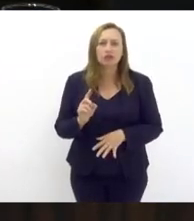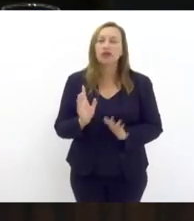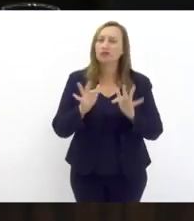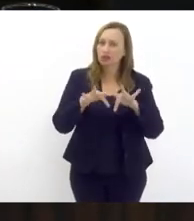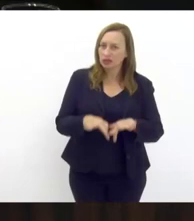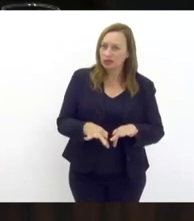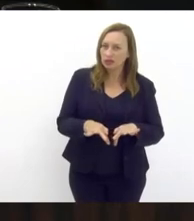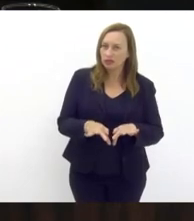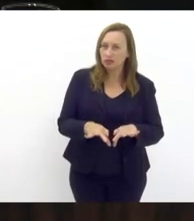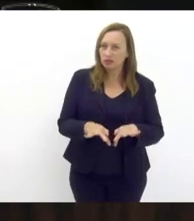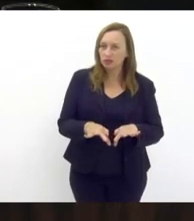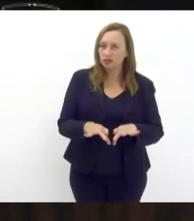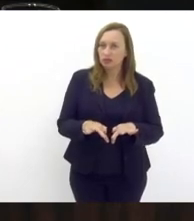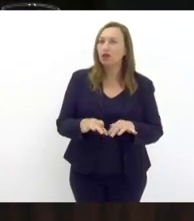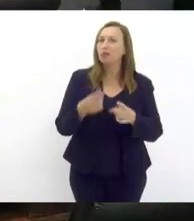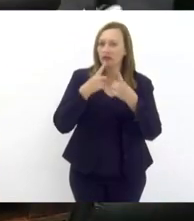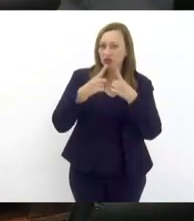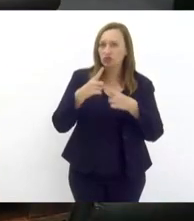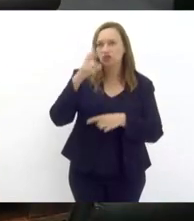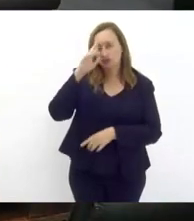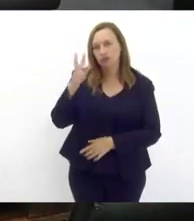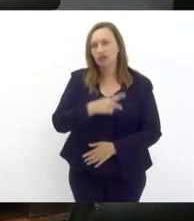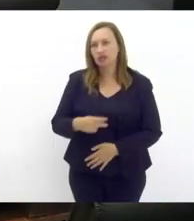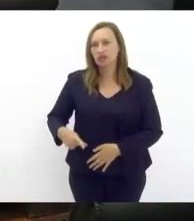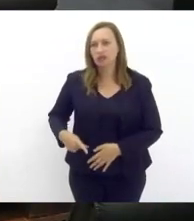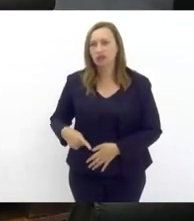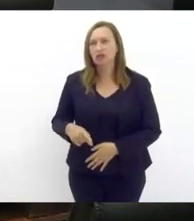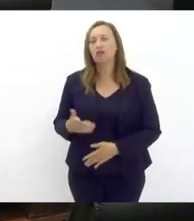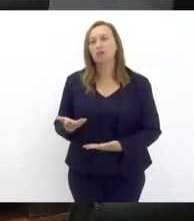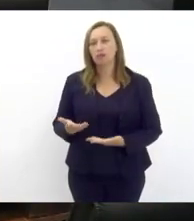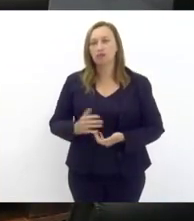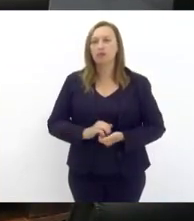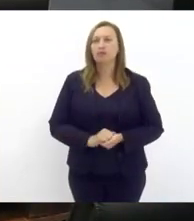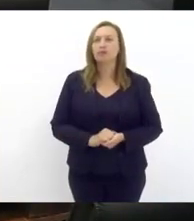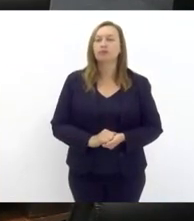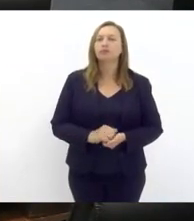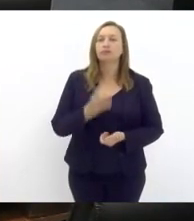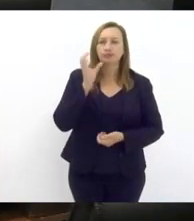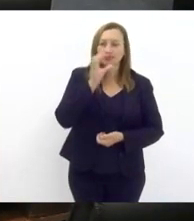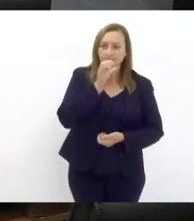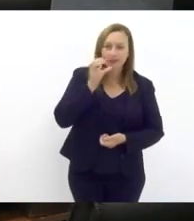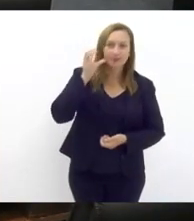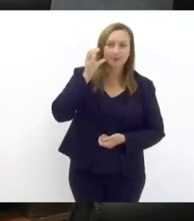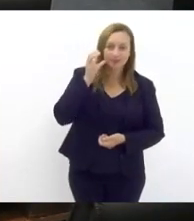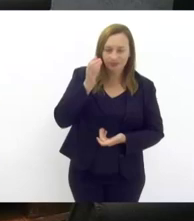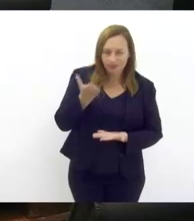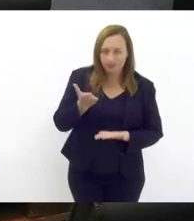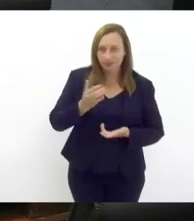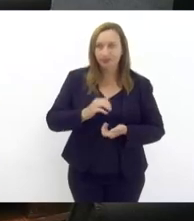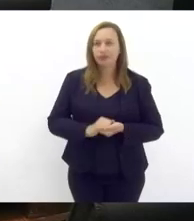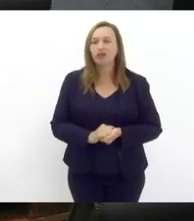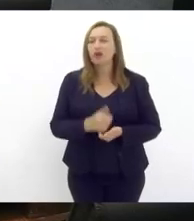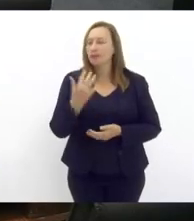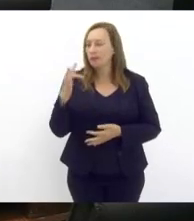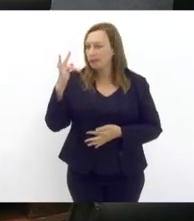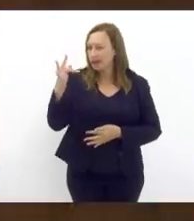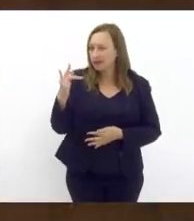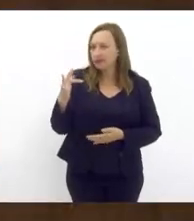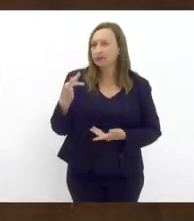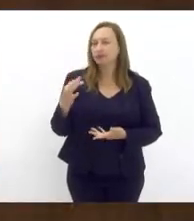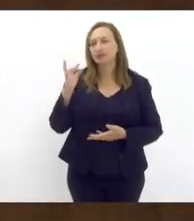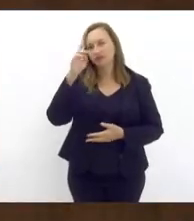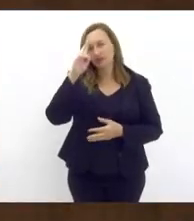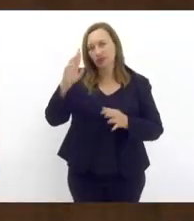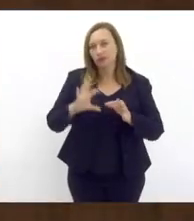Encerrada a discussão. Para discutir, presidente. Nossa. Célia Jordão, é. Muito brevemente, se Vossa